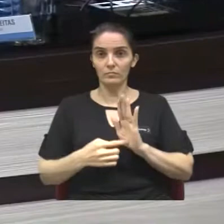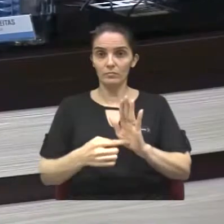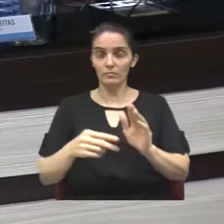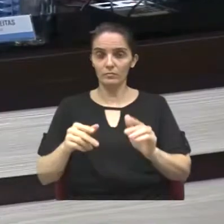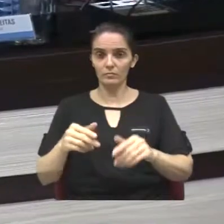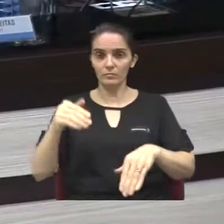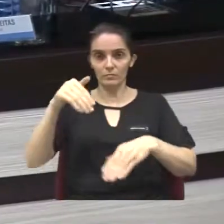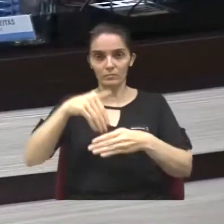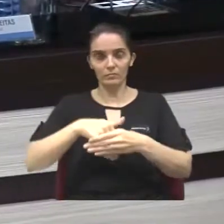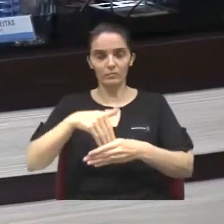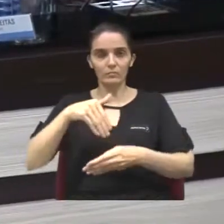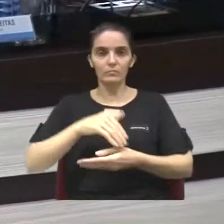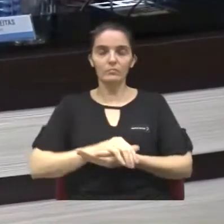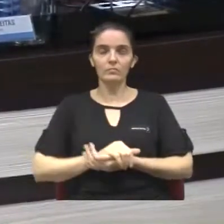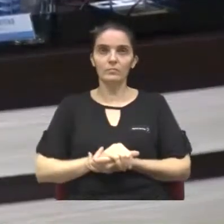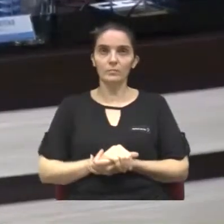voto.